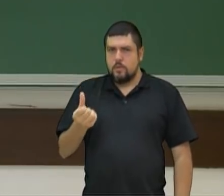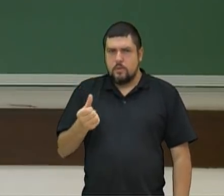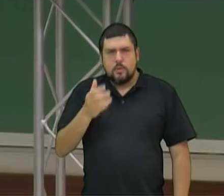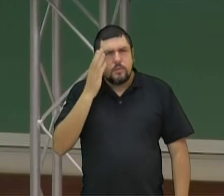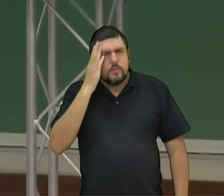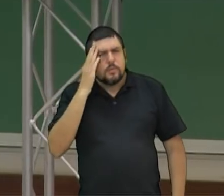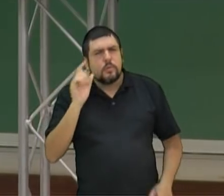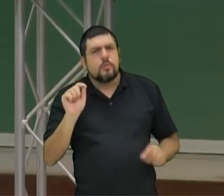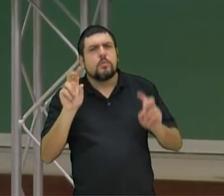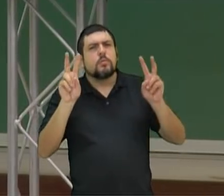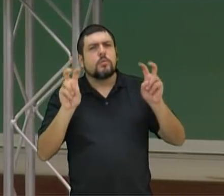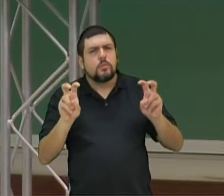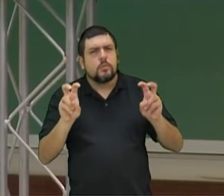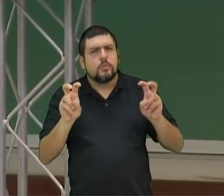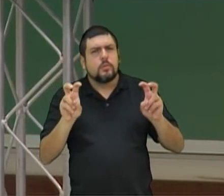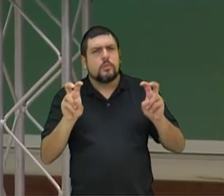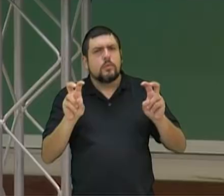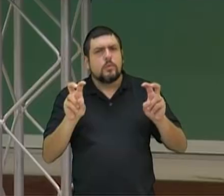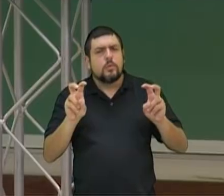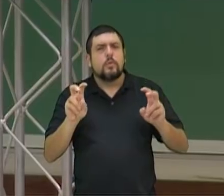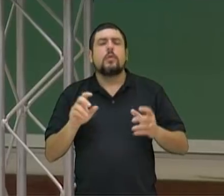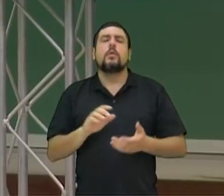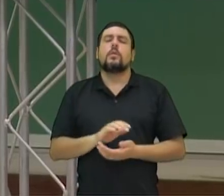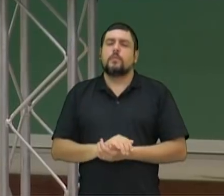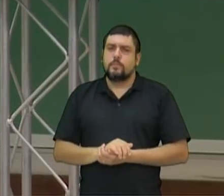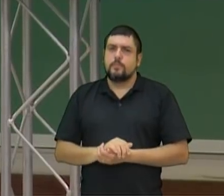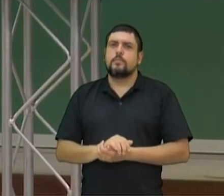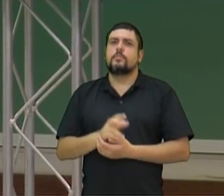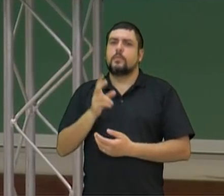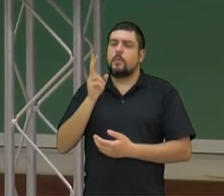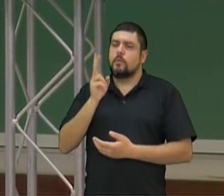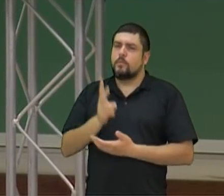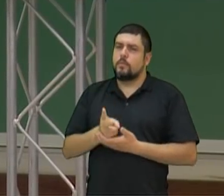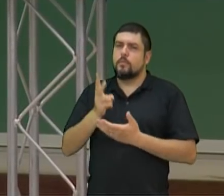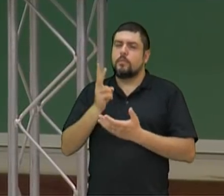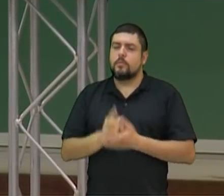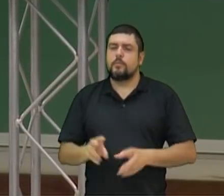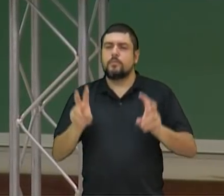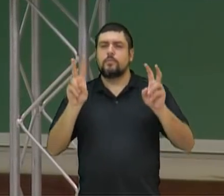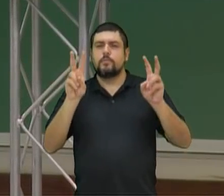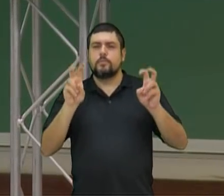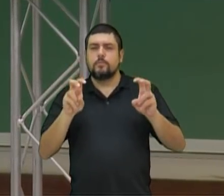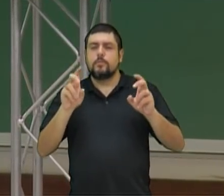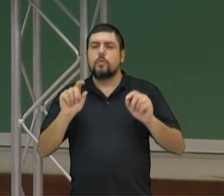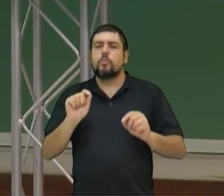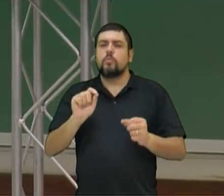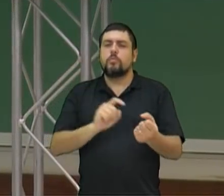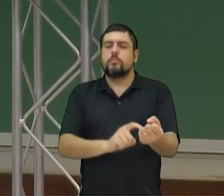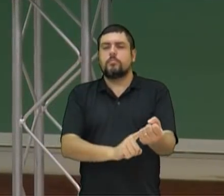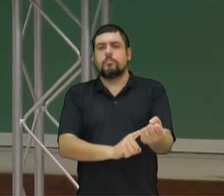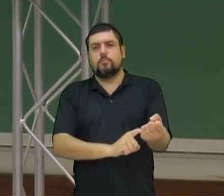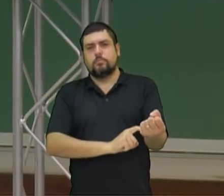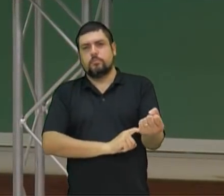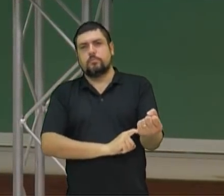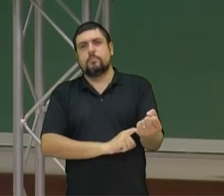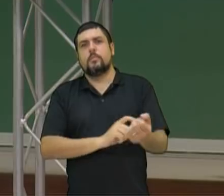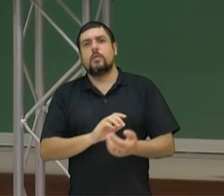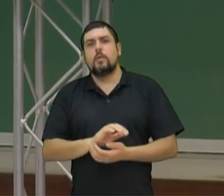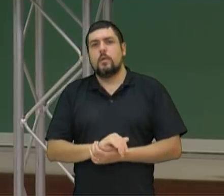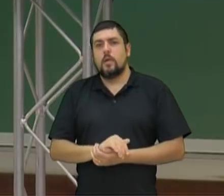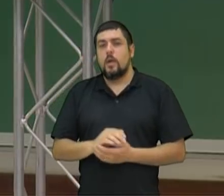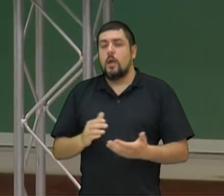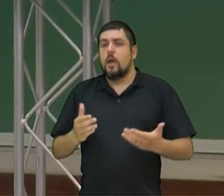falar? Vocês acreditam que ainda a gente está conversando sobre o sistema nervoso? Hoje, nós vamos finalizar